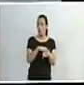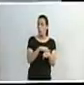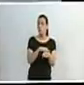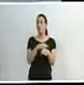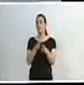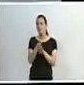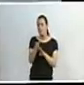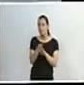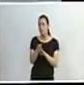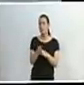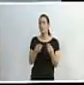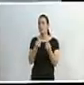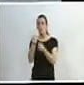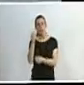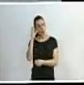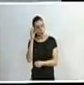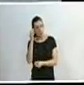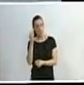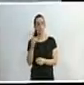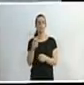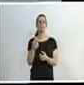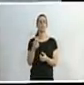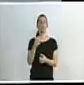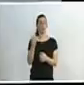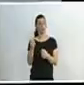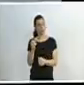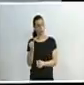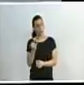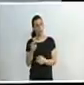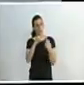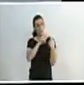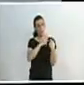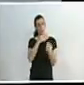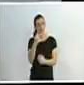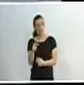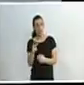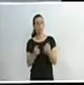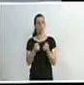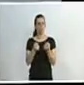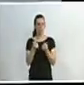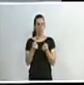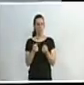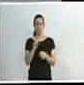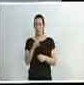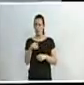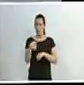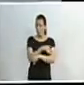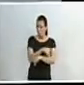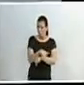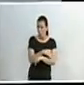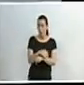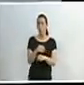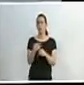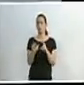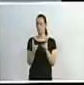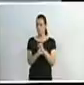ele, que depende apenas dele também, não somente das rodovias, que estão mal sinalizadas ou estão cheias